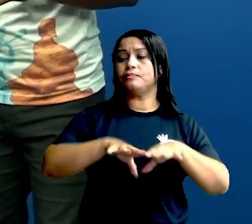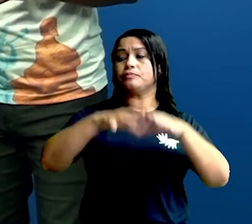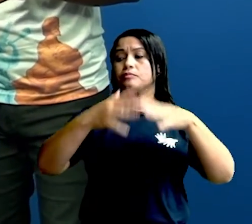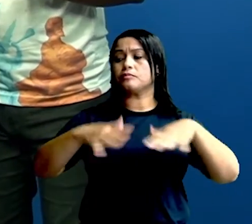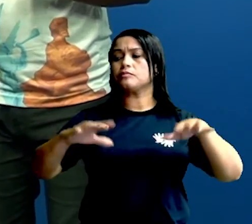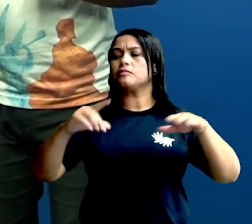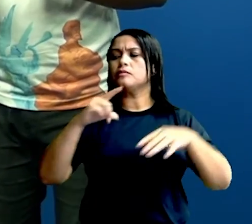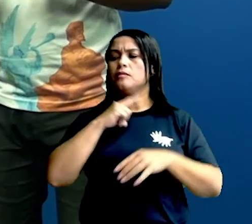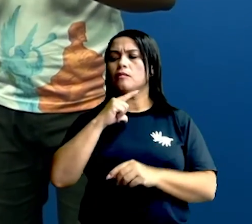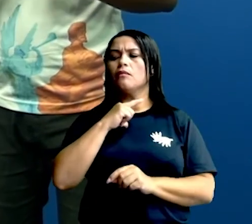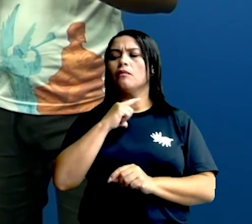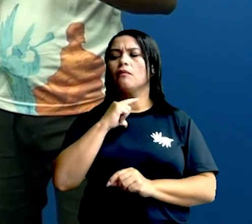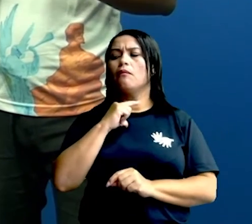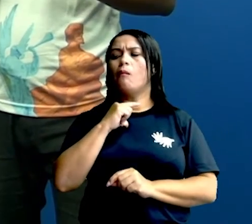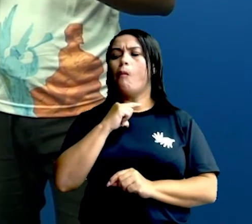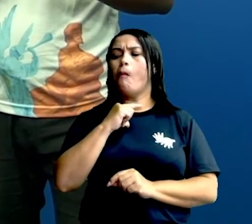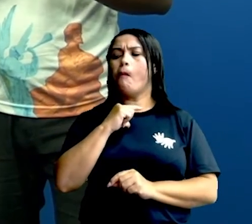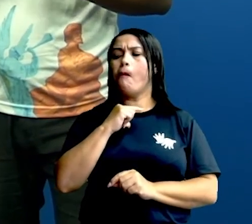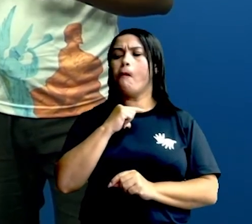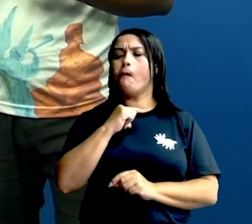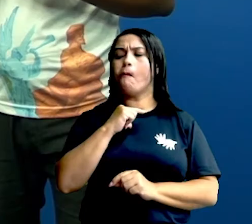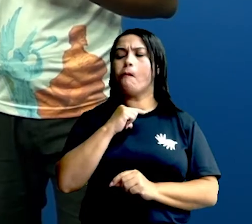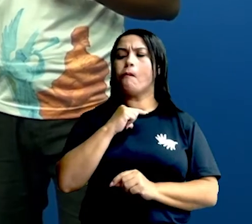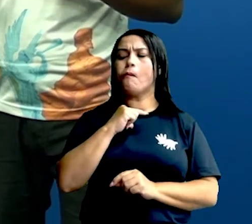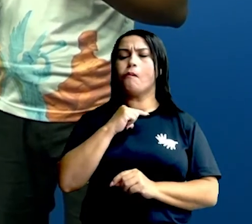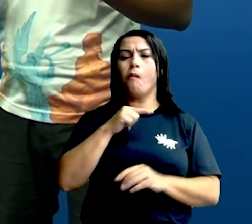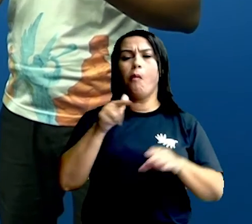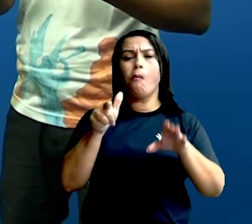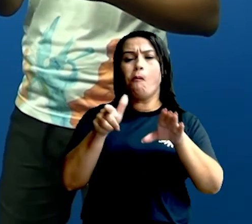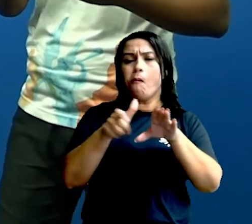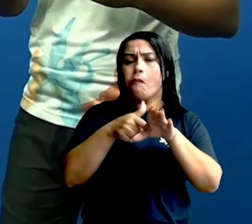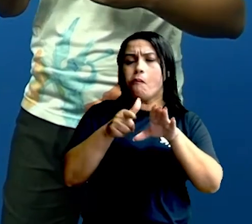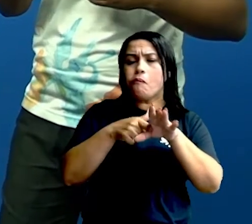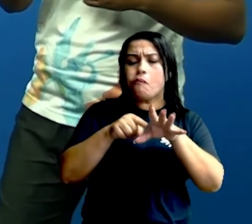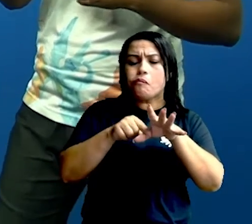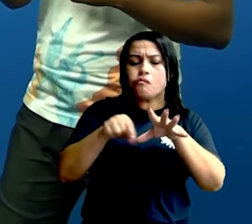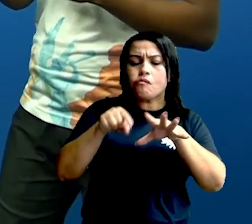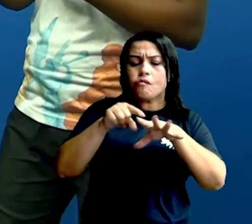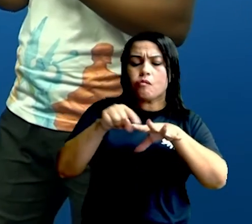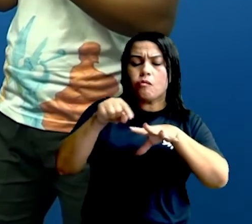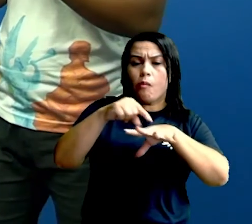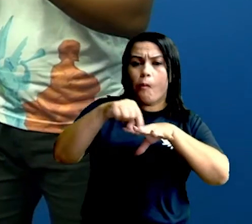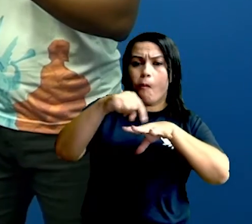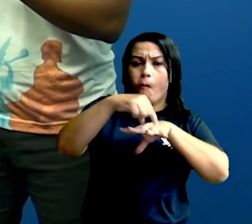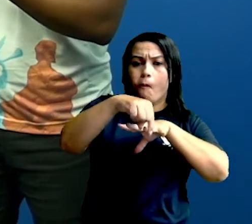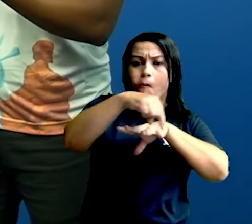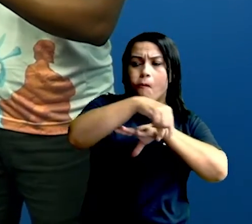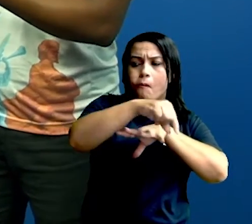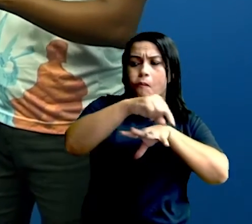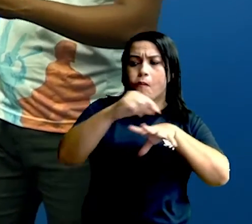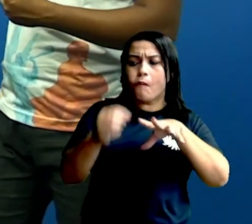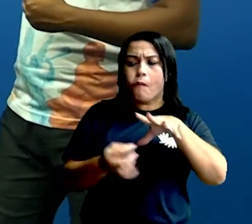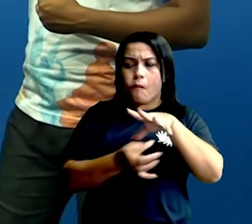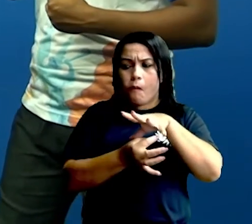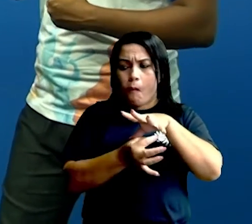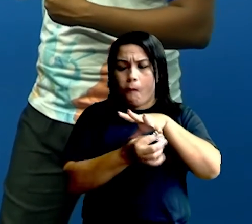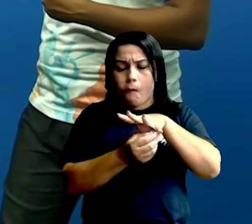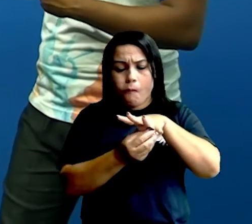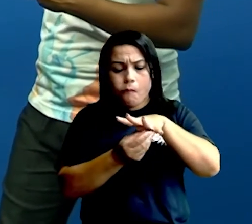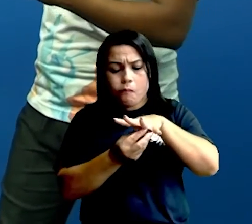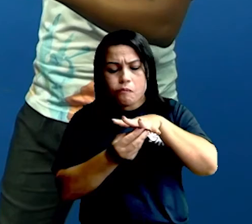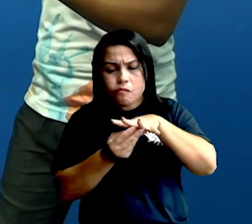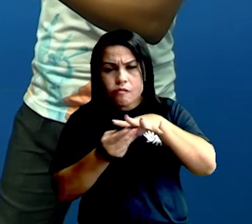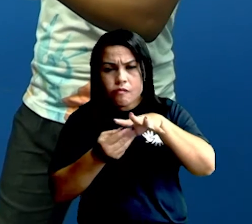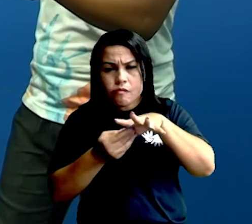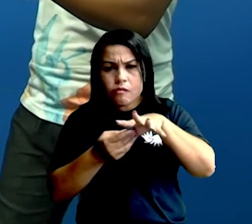mar possuem pequenos pés que são chamados de movimentos